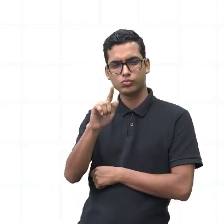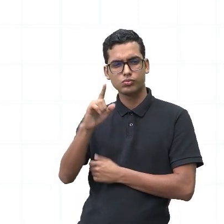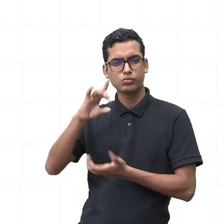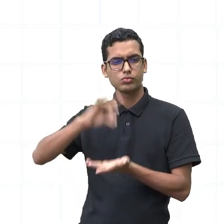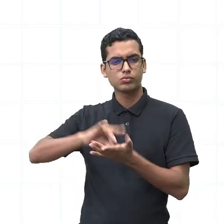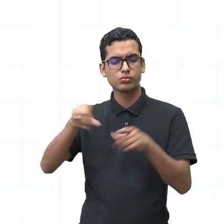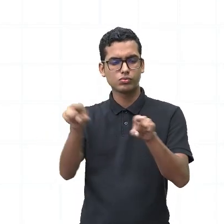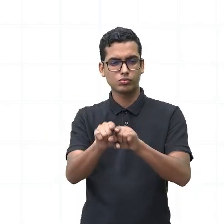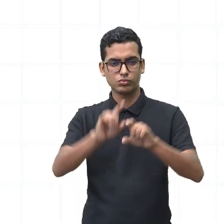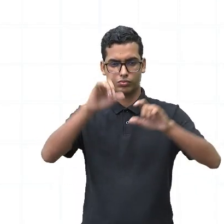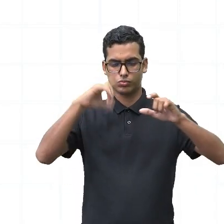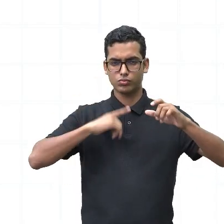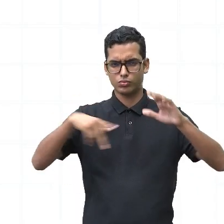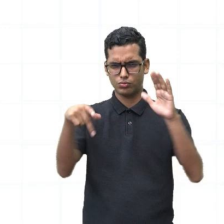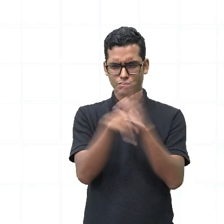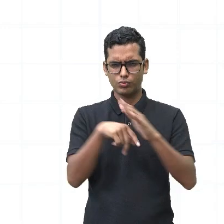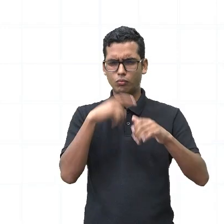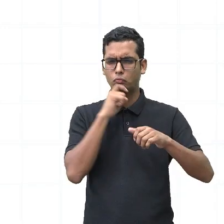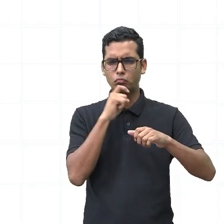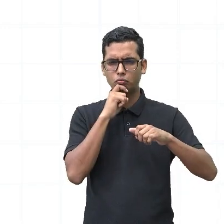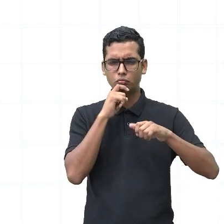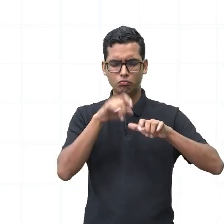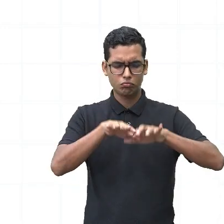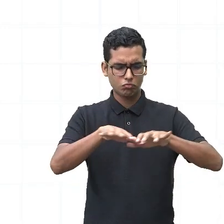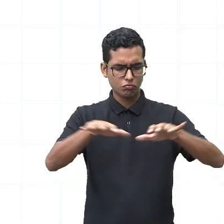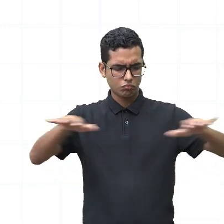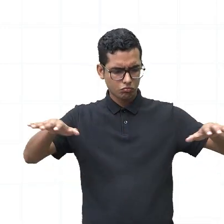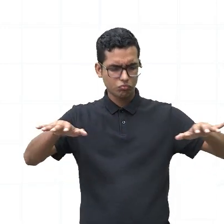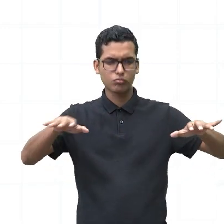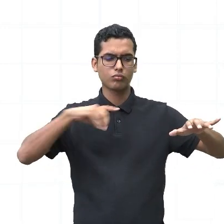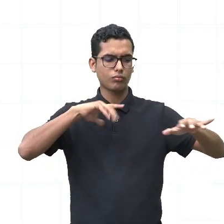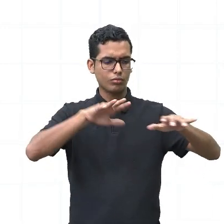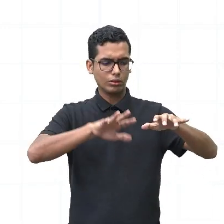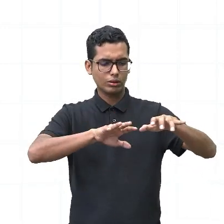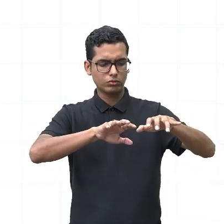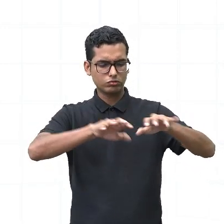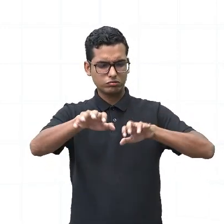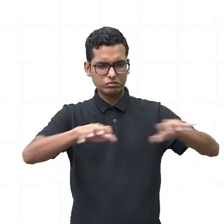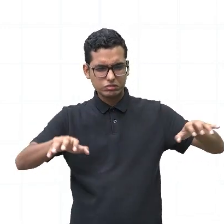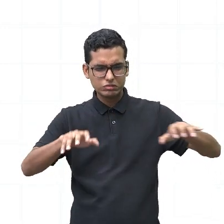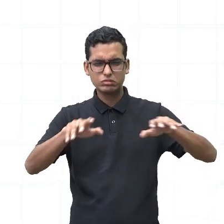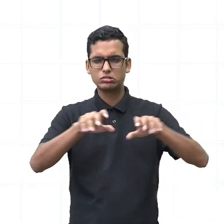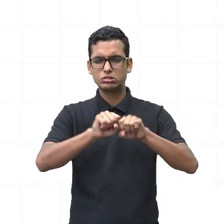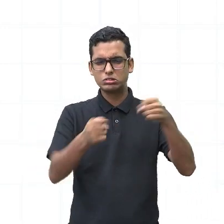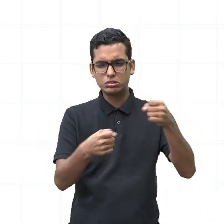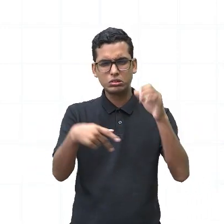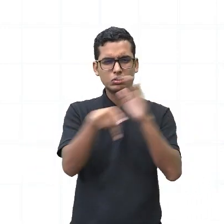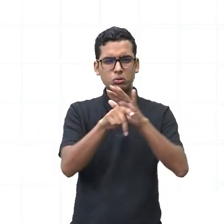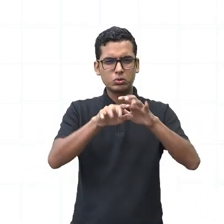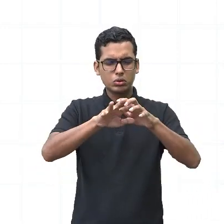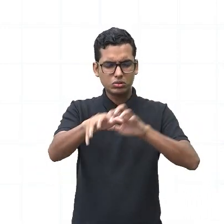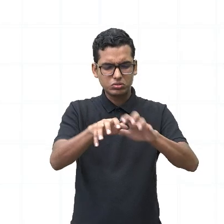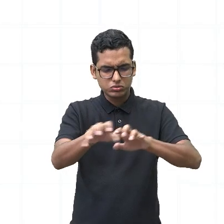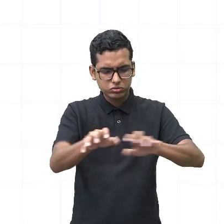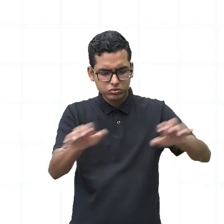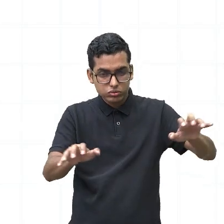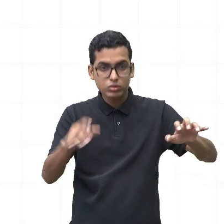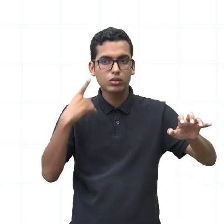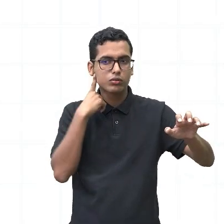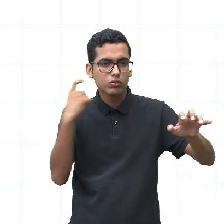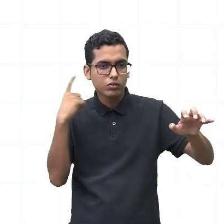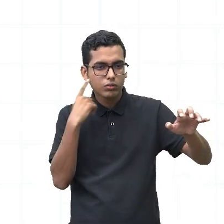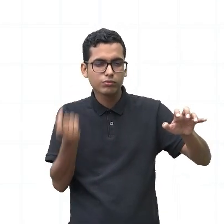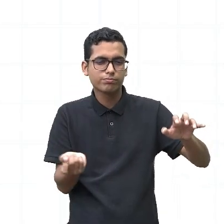tempo acharam que era uma criatura que ficava fazendo um barulho assim bem estranho, certo? E aí que eu falei para vocês do que se